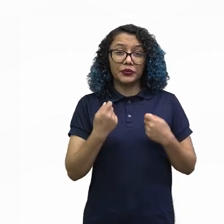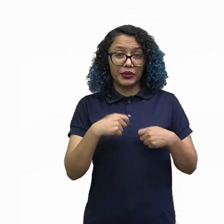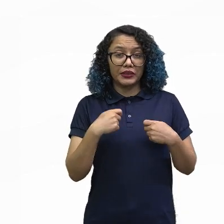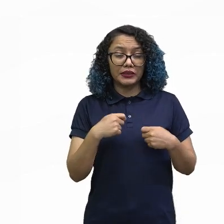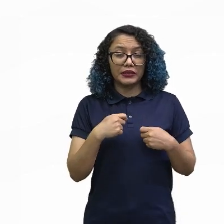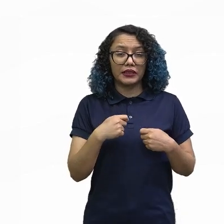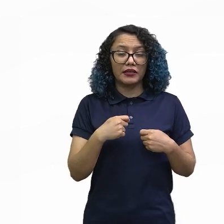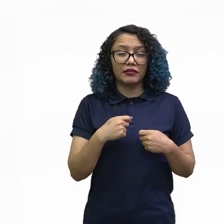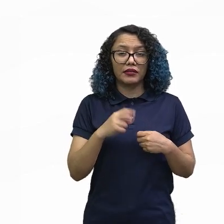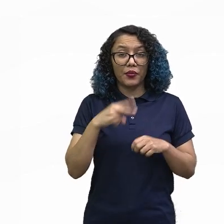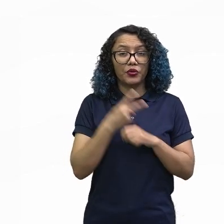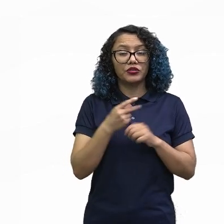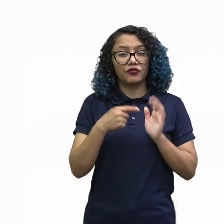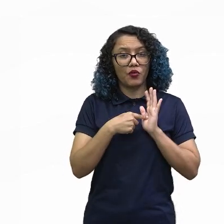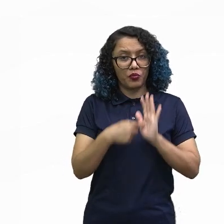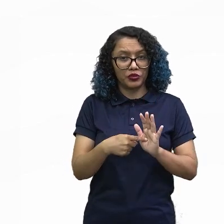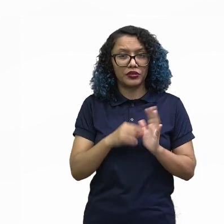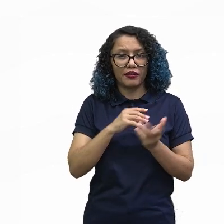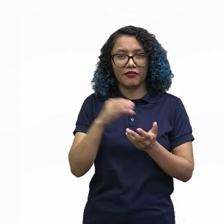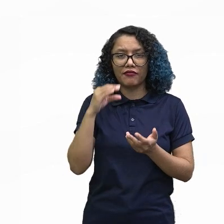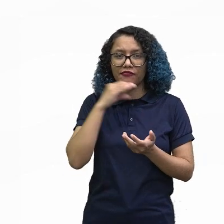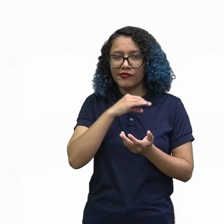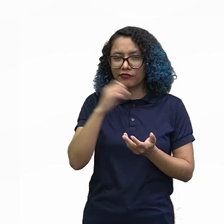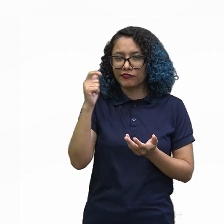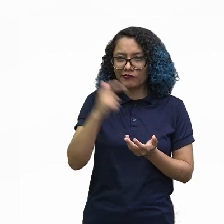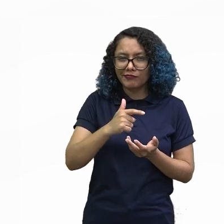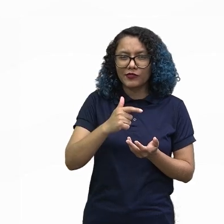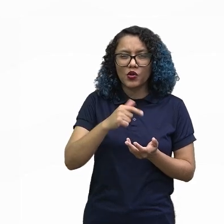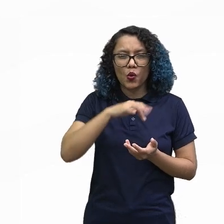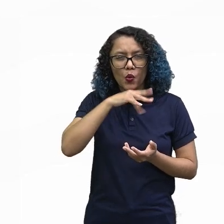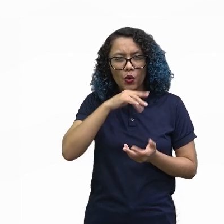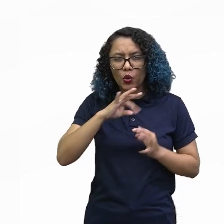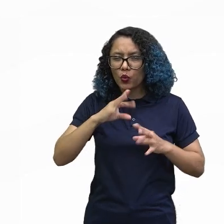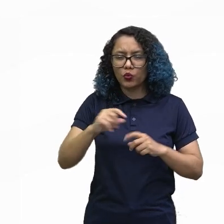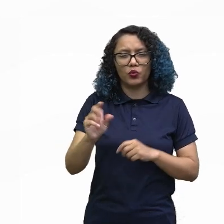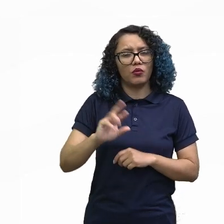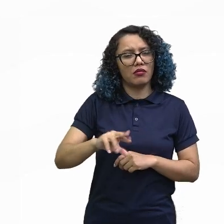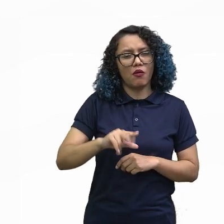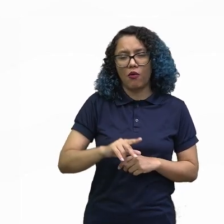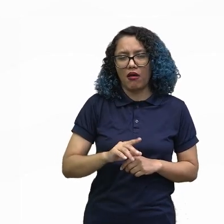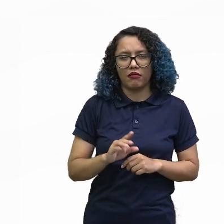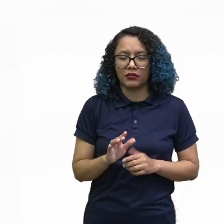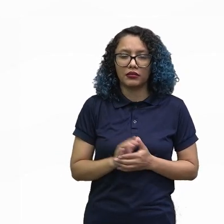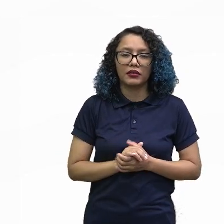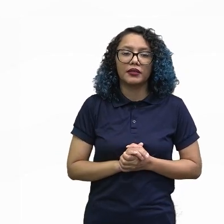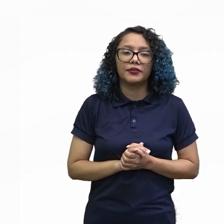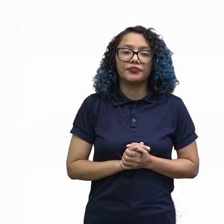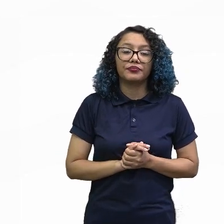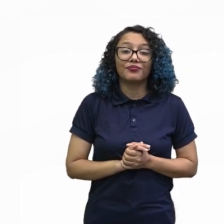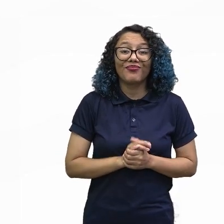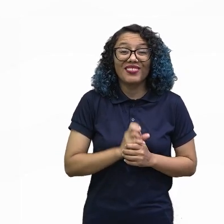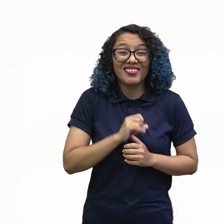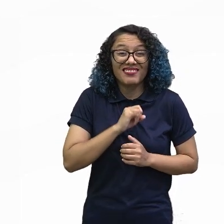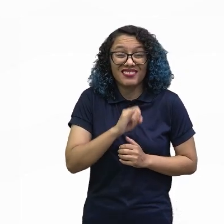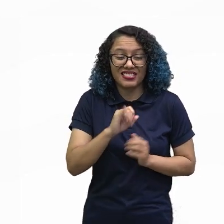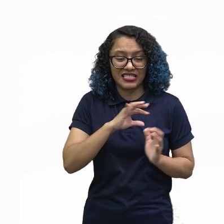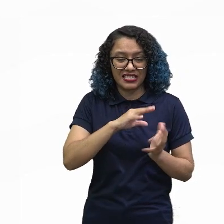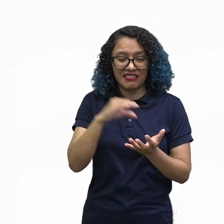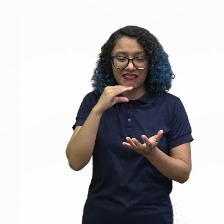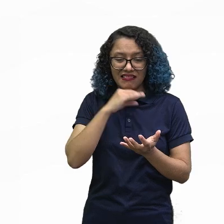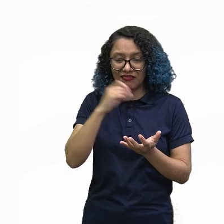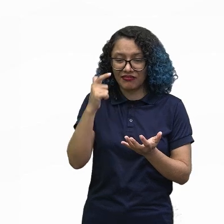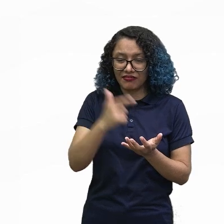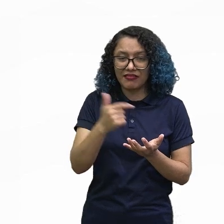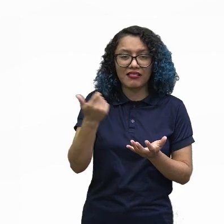por que ele tem que acontecer. O efeito estufa não é sempre ruim, não. Pois sem o efeito estufa,